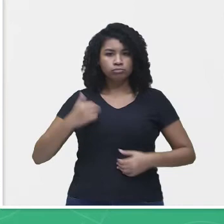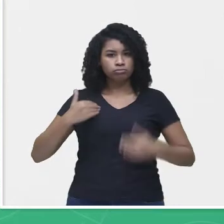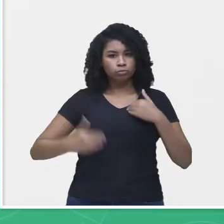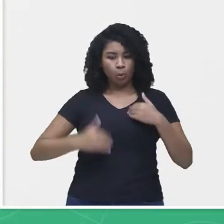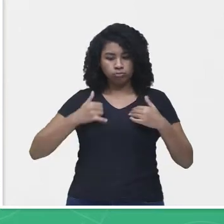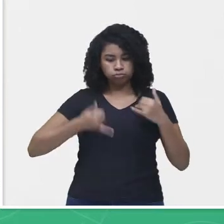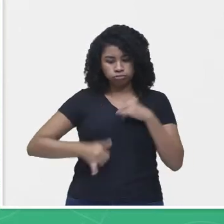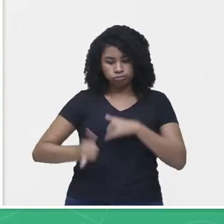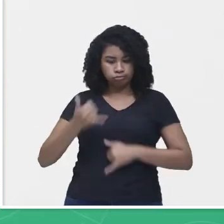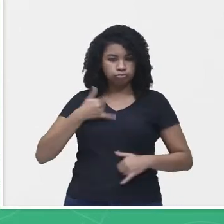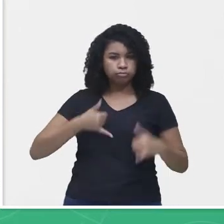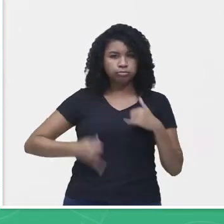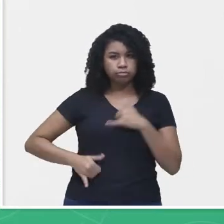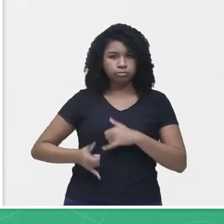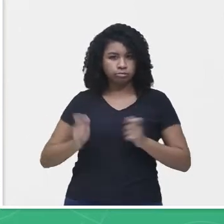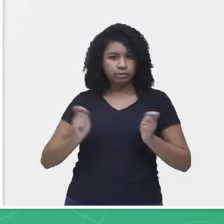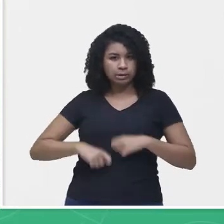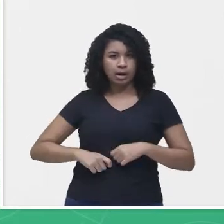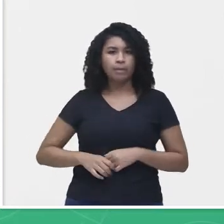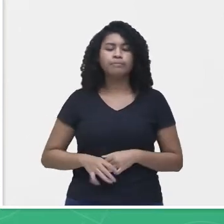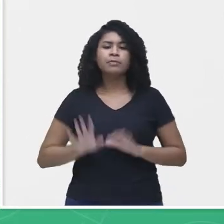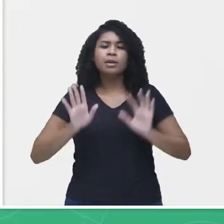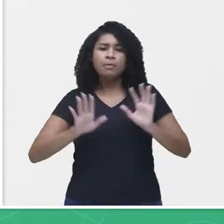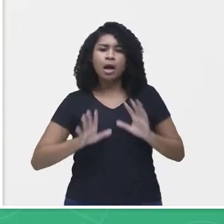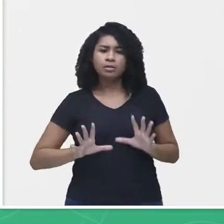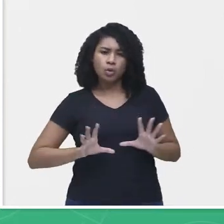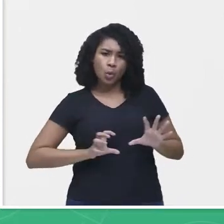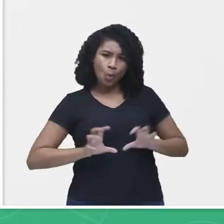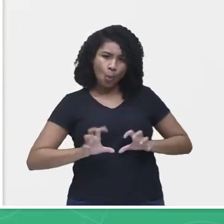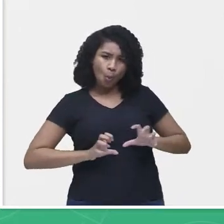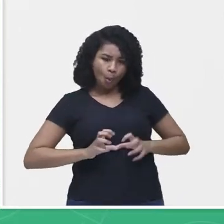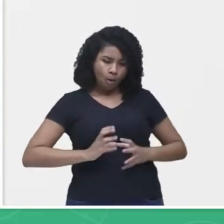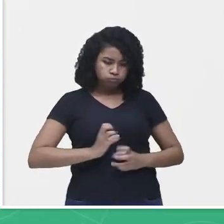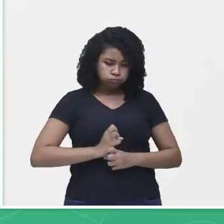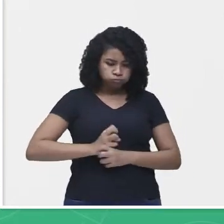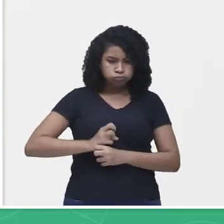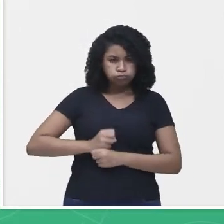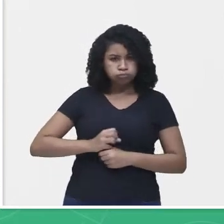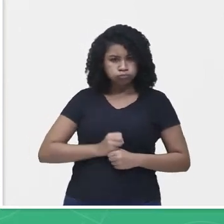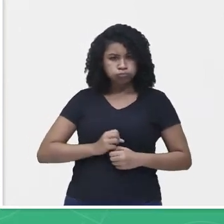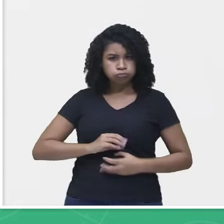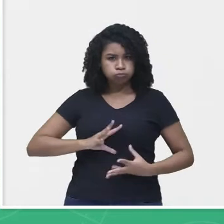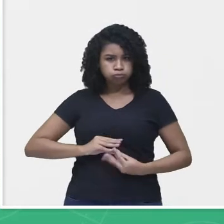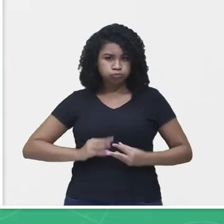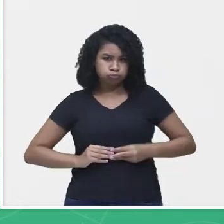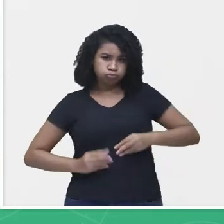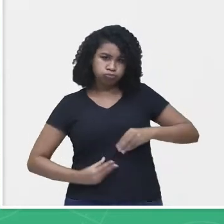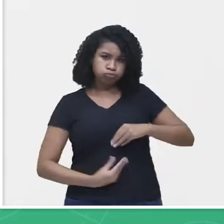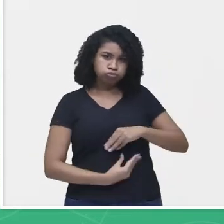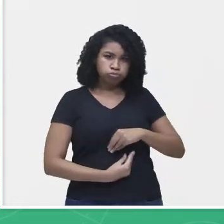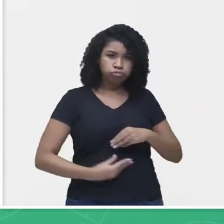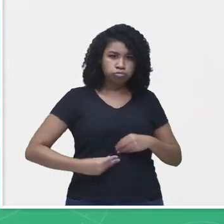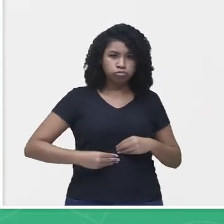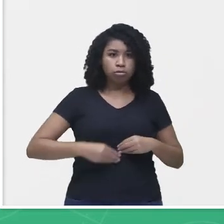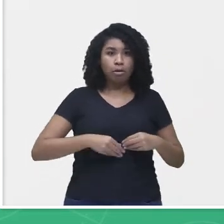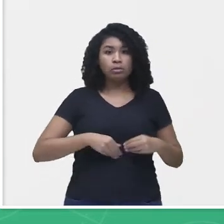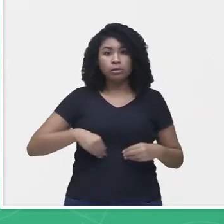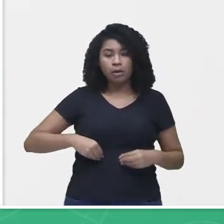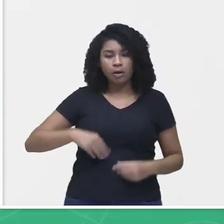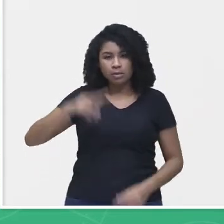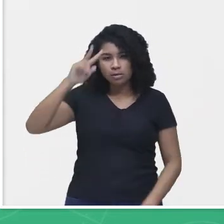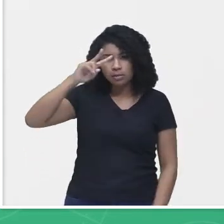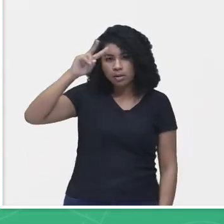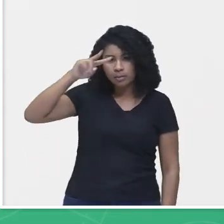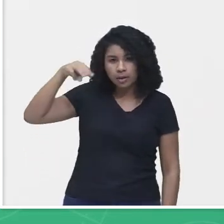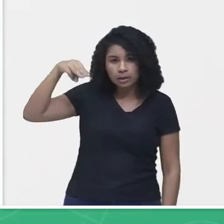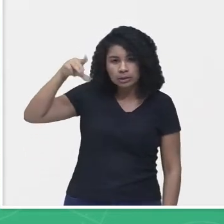o alimento chegou como quimo, né? Que ele veio do estômago como quimo. Aqui ele já se transforma em quilo, né?